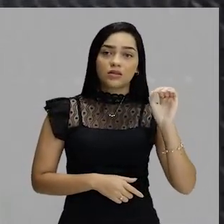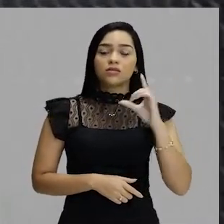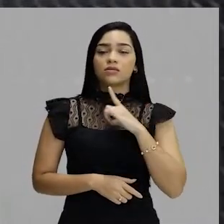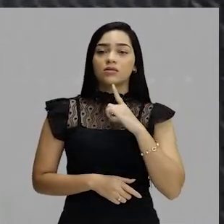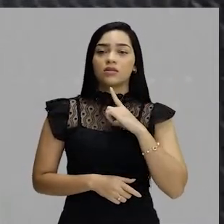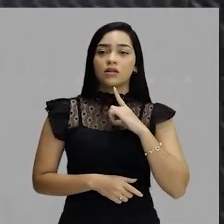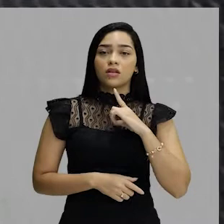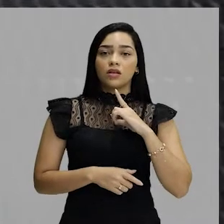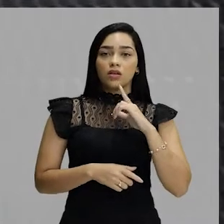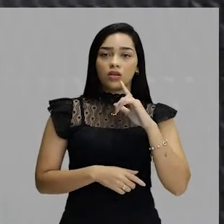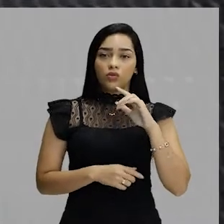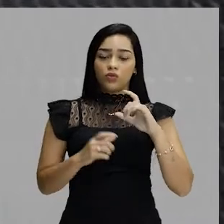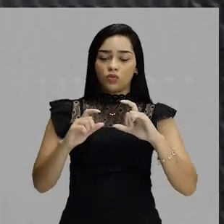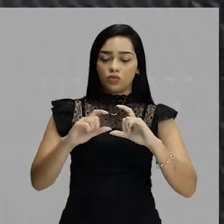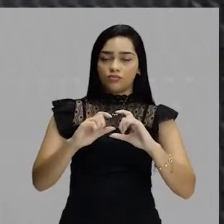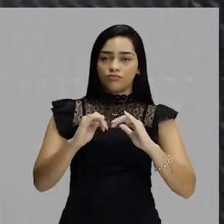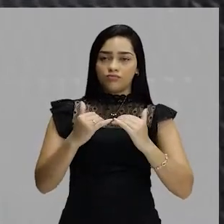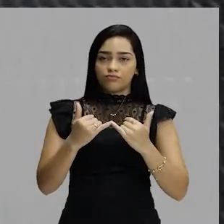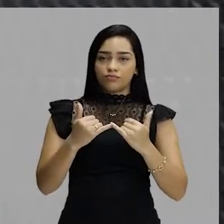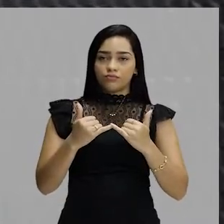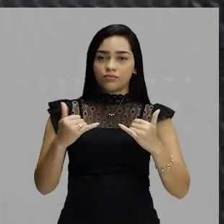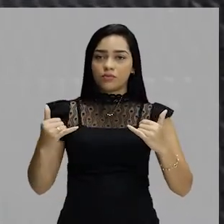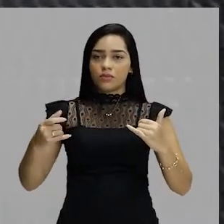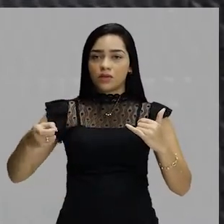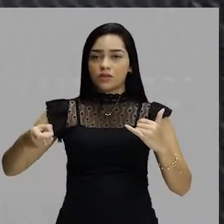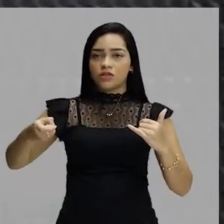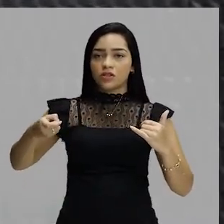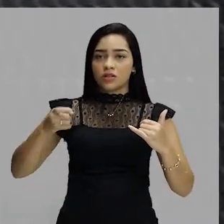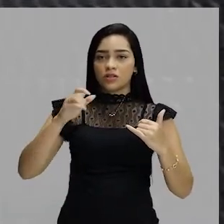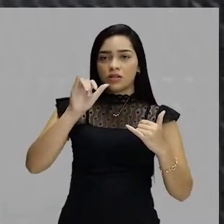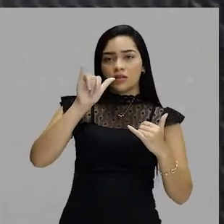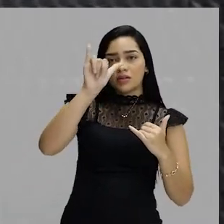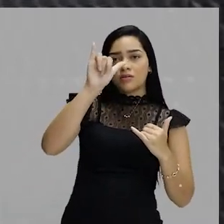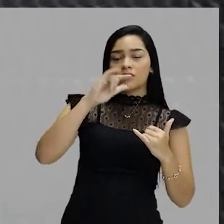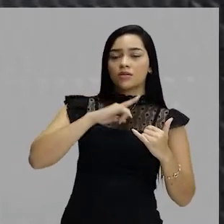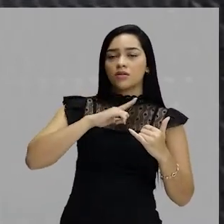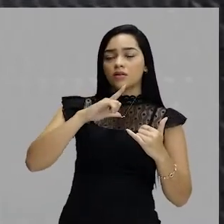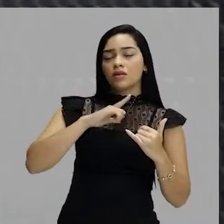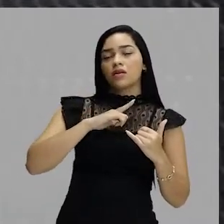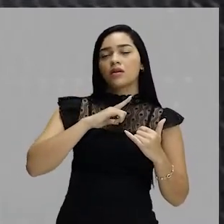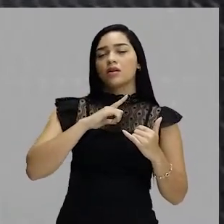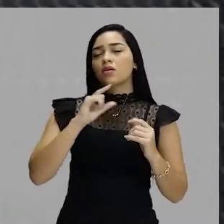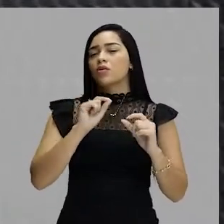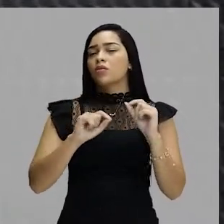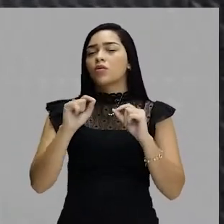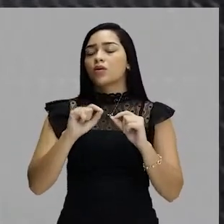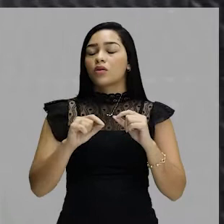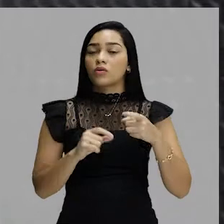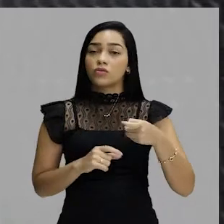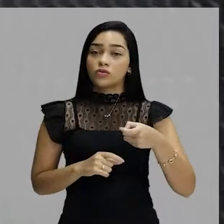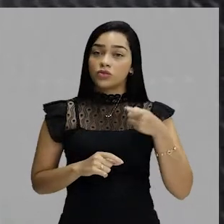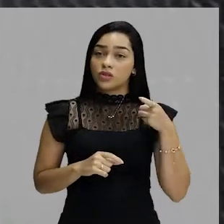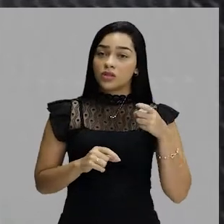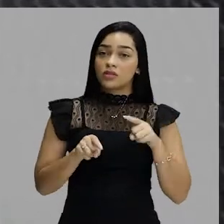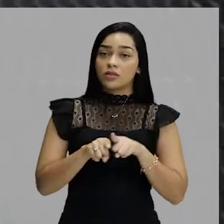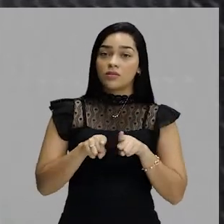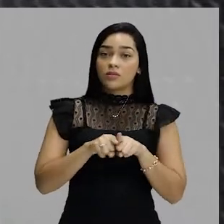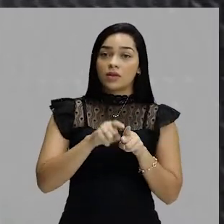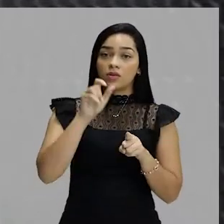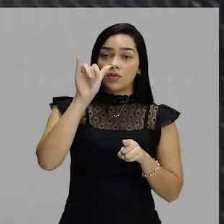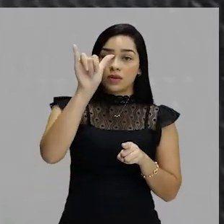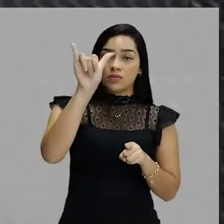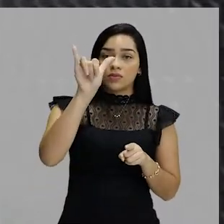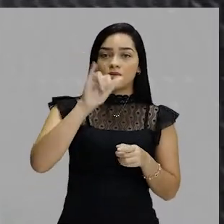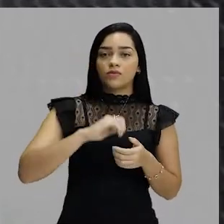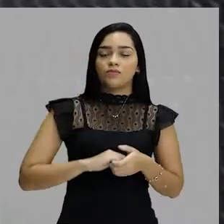com o eixo x e o ponto de interseção com o eixo y, onde o gráfico ele corta o eixo x e onde o gráfico corta